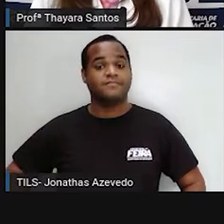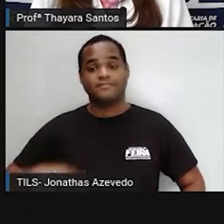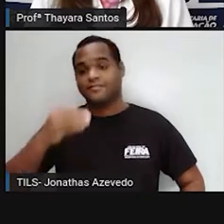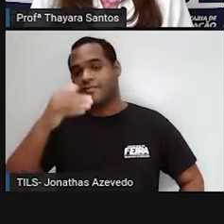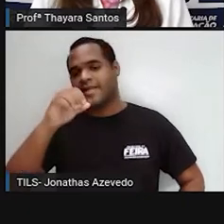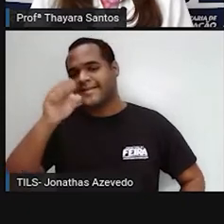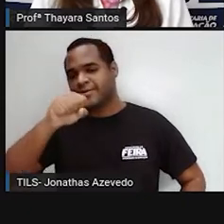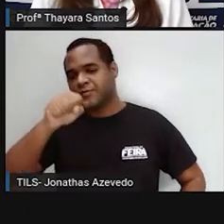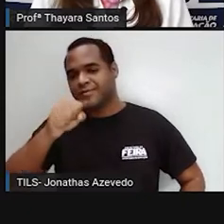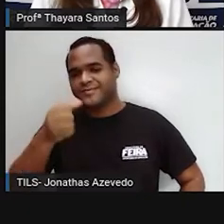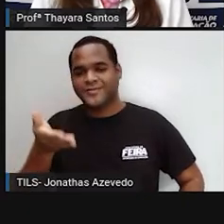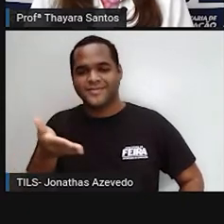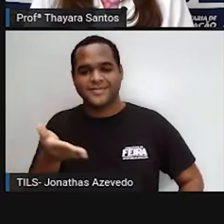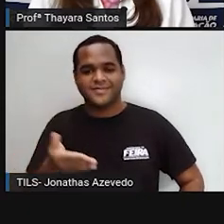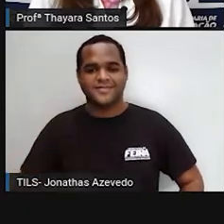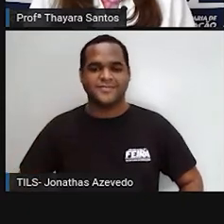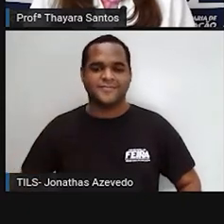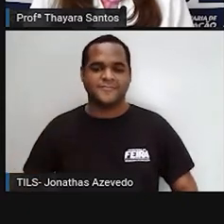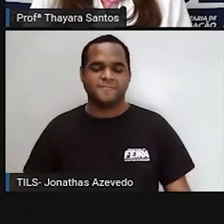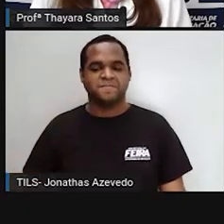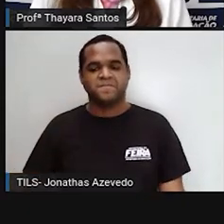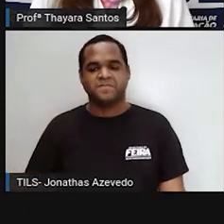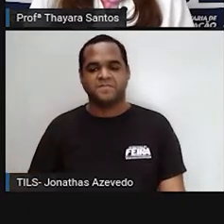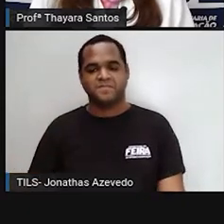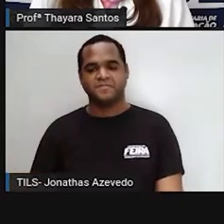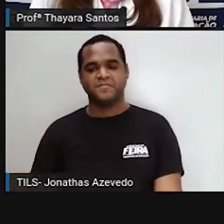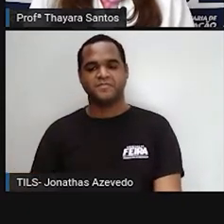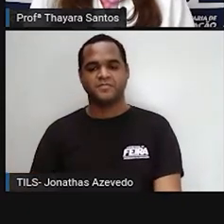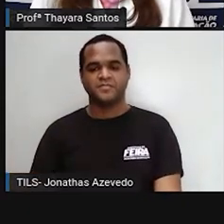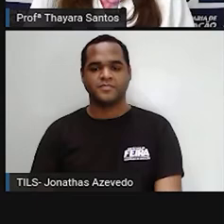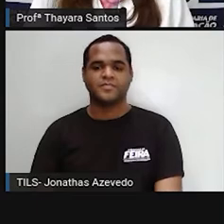Dez segundinhos agora.